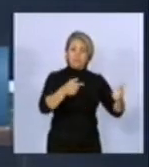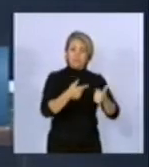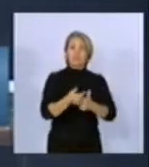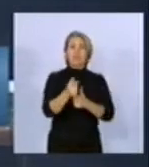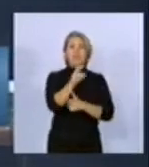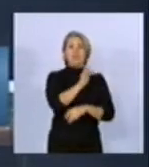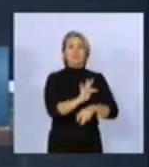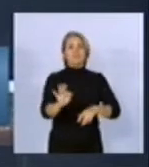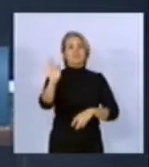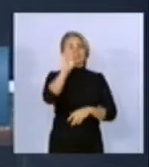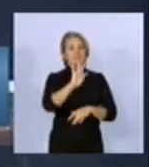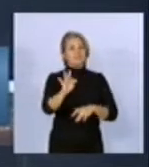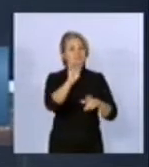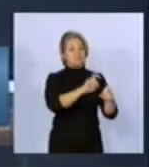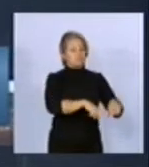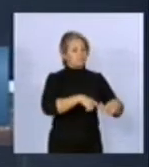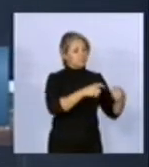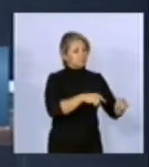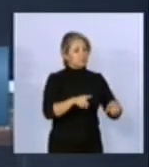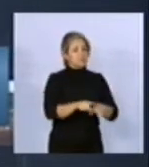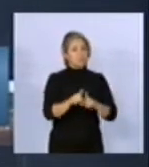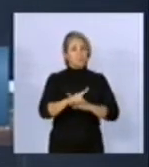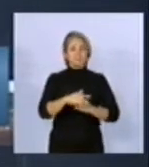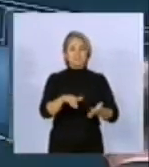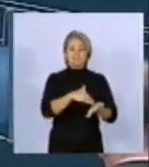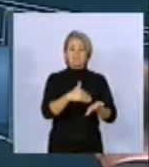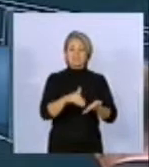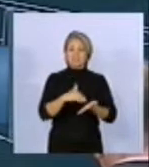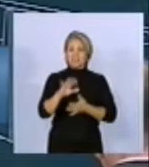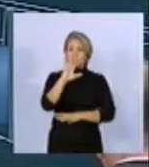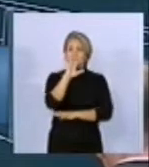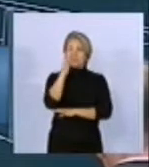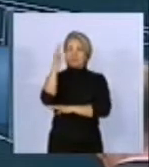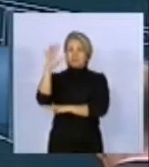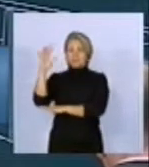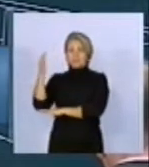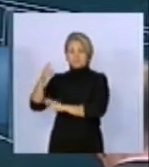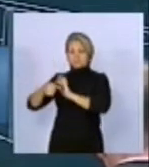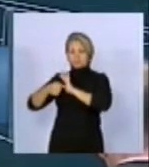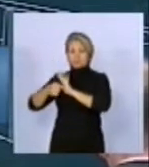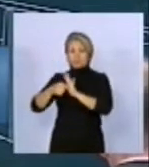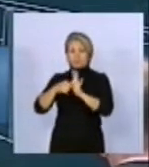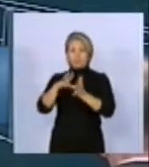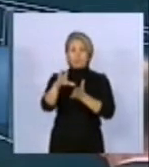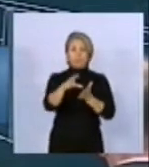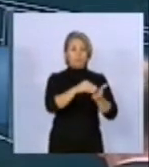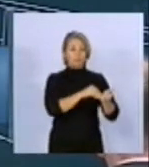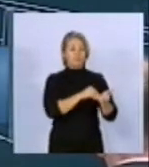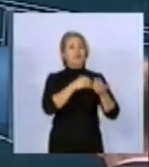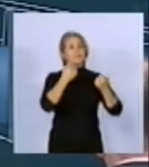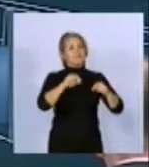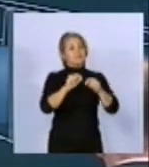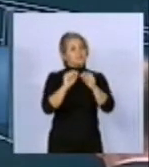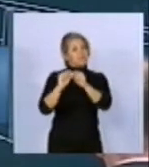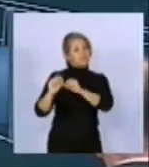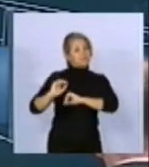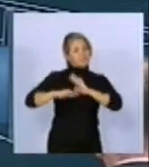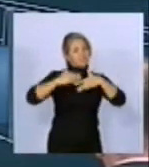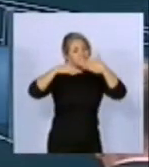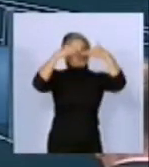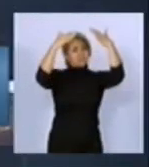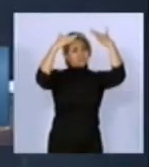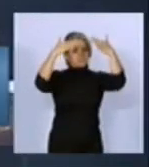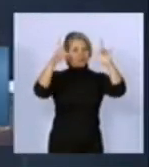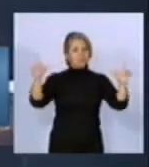Instituto Ambiental do Paraná EA secretaria do meio ambiente o modelo na Qual deveria ser feita essa evolução